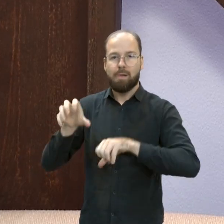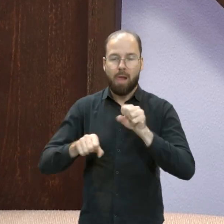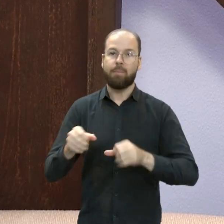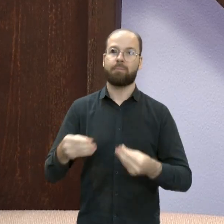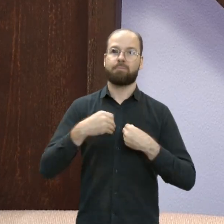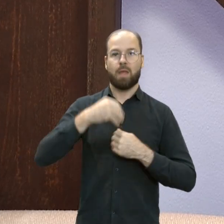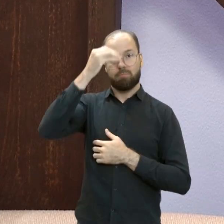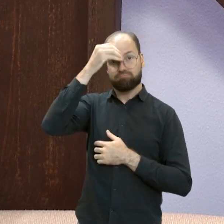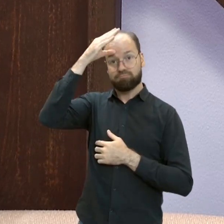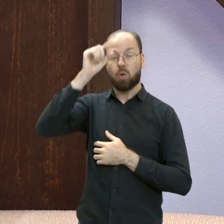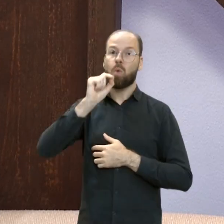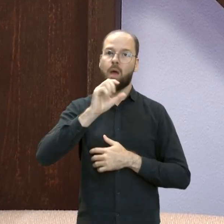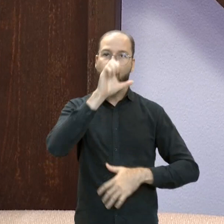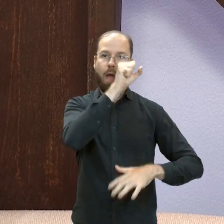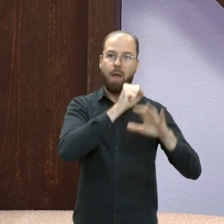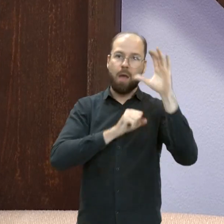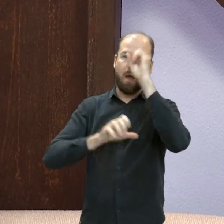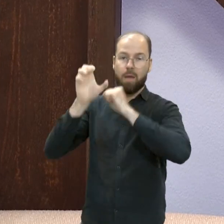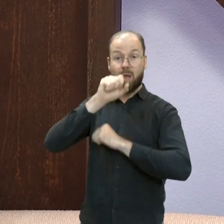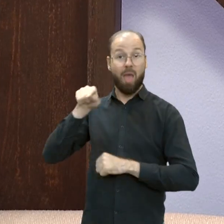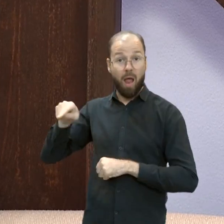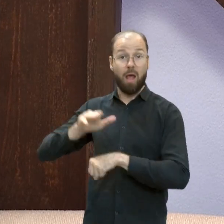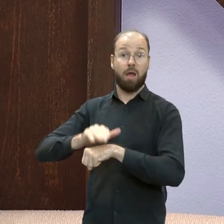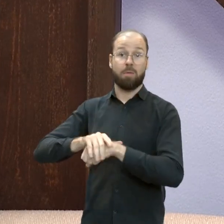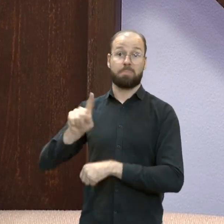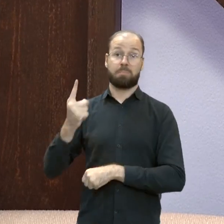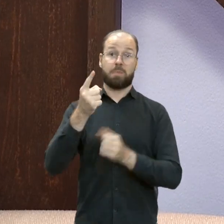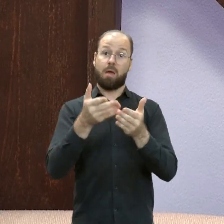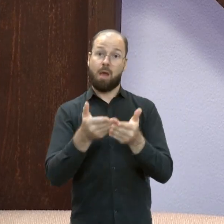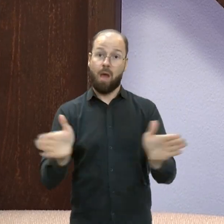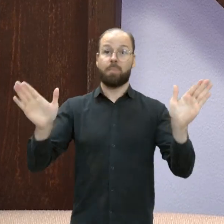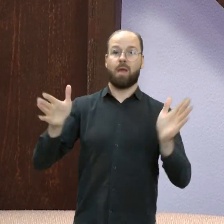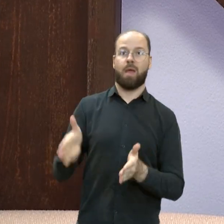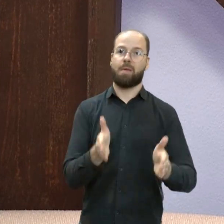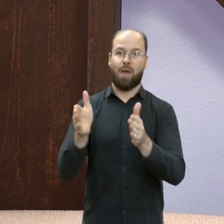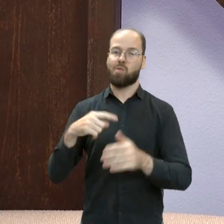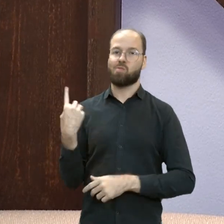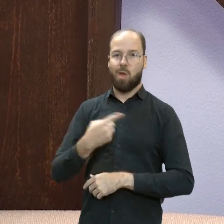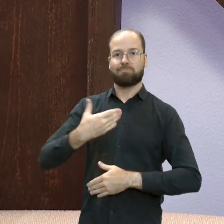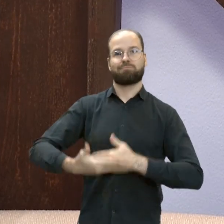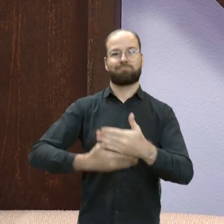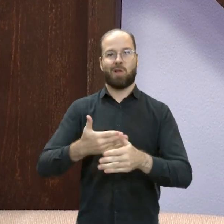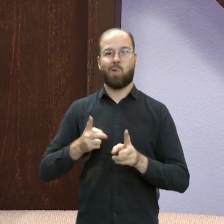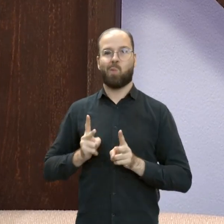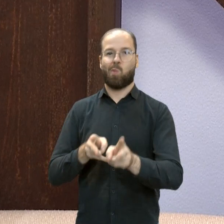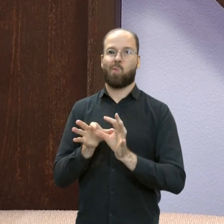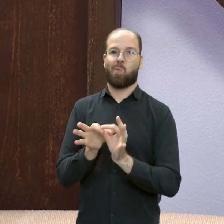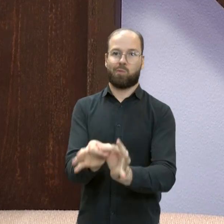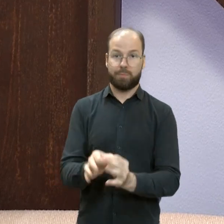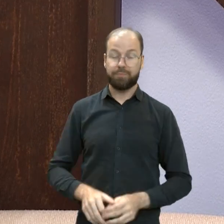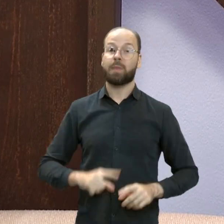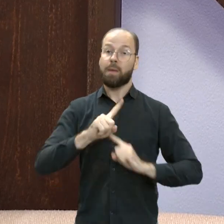pode aprender com os caminhos que ela abriu para nós, né? E nós também colocamos o Agosto